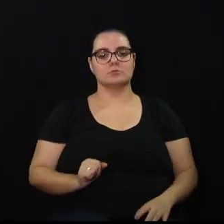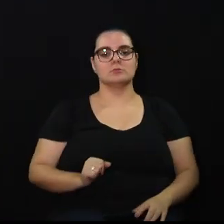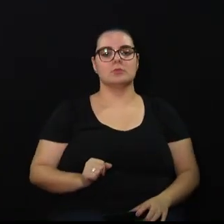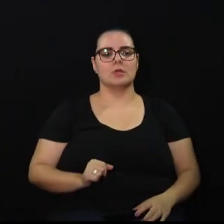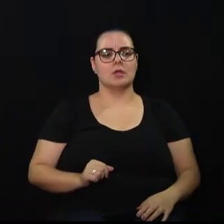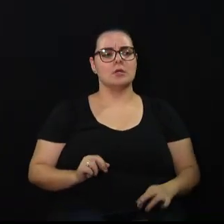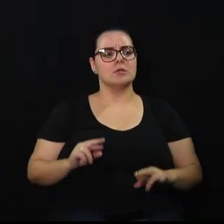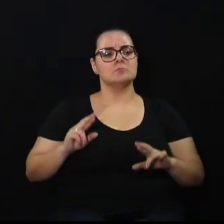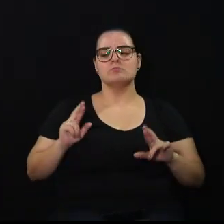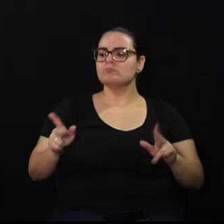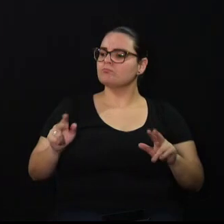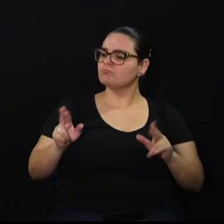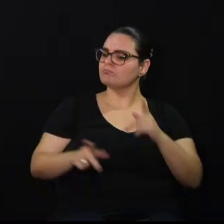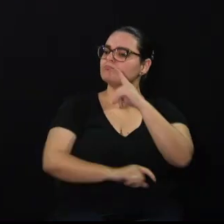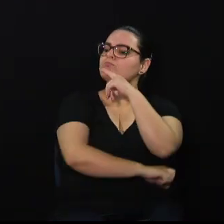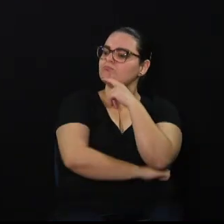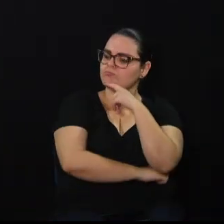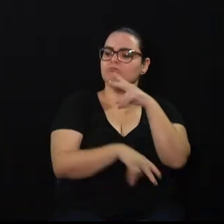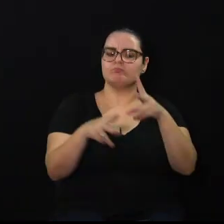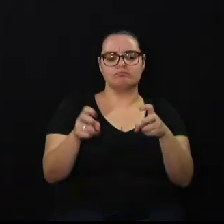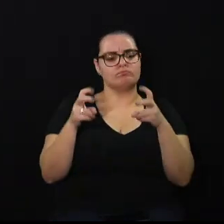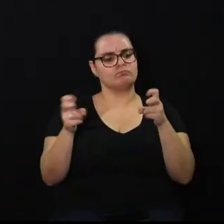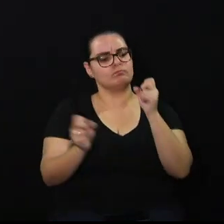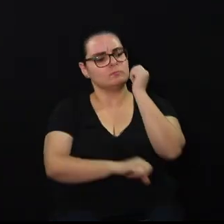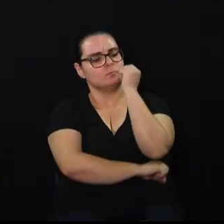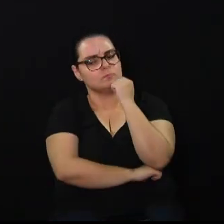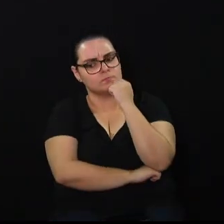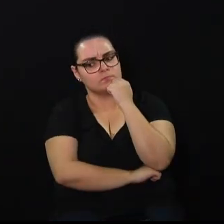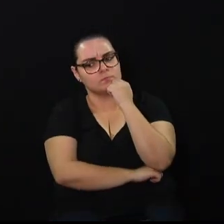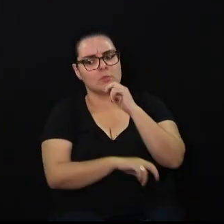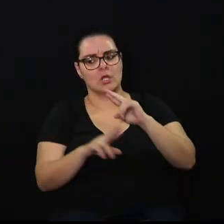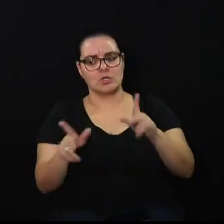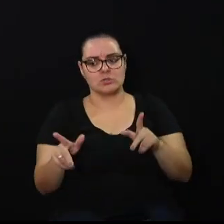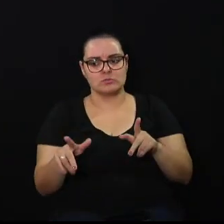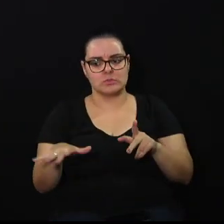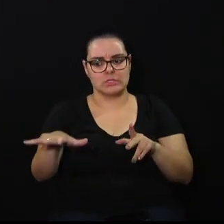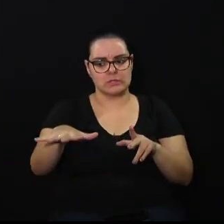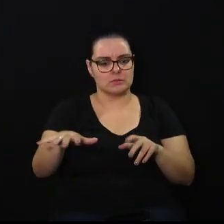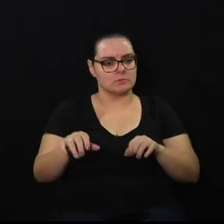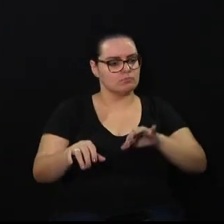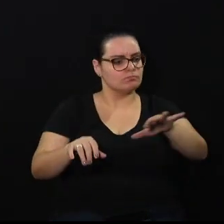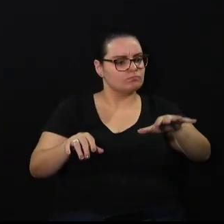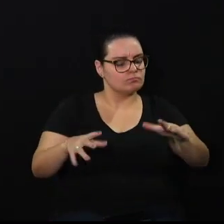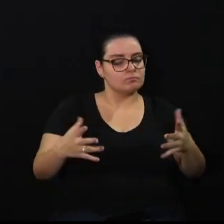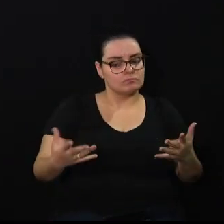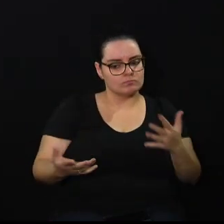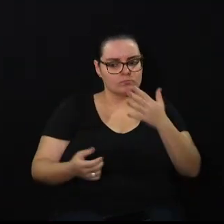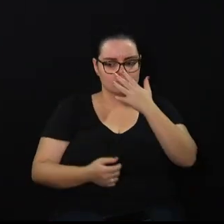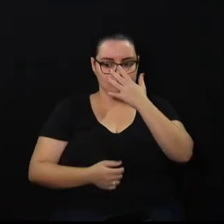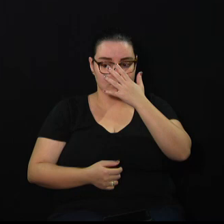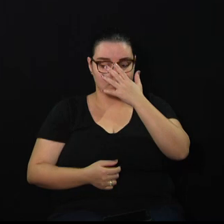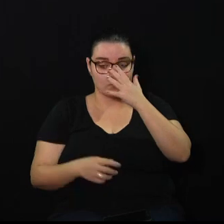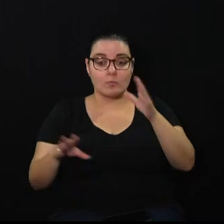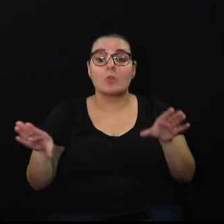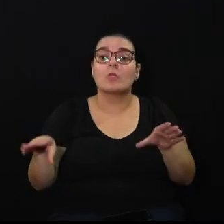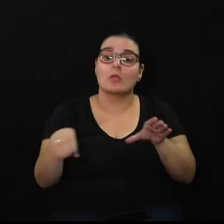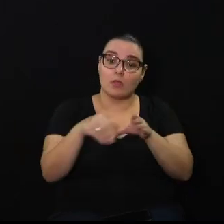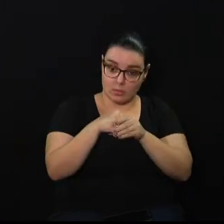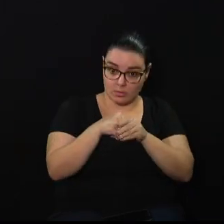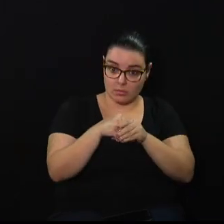diferencia dos demais ele ainda entende esse grupo específico como algo dentro dos sintomas